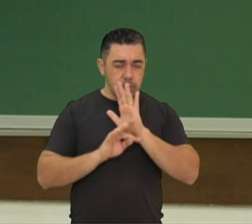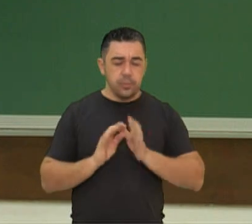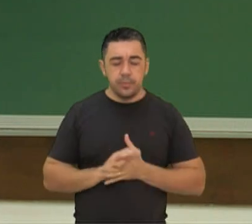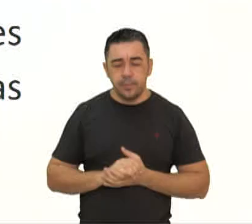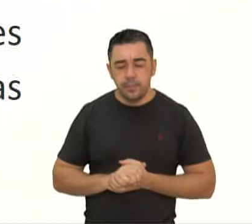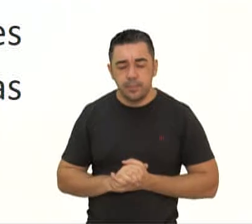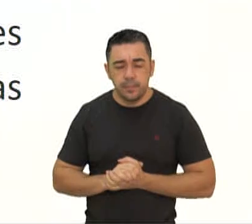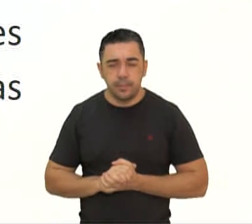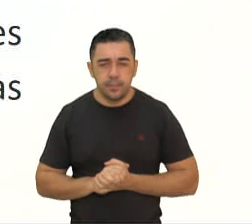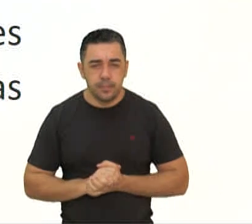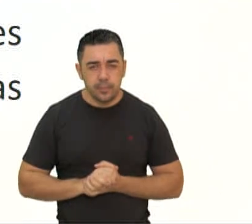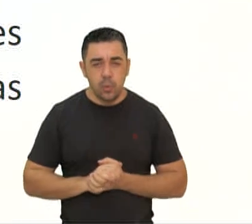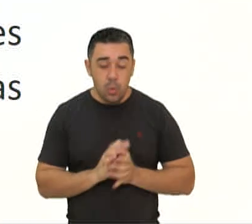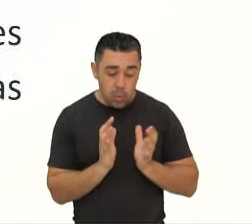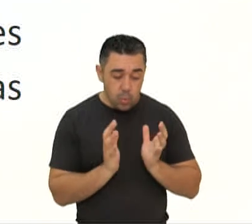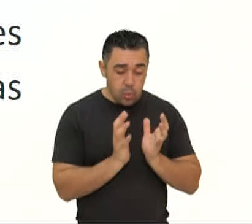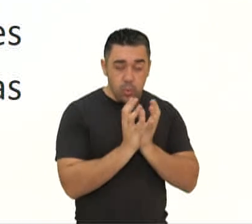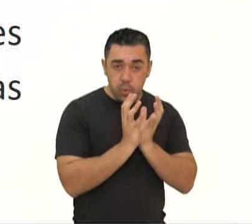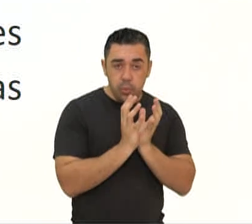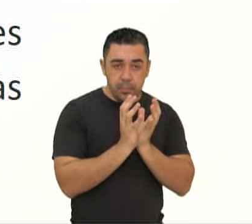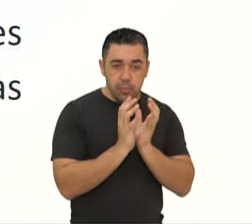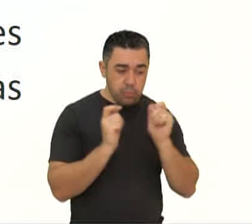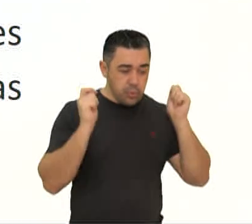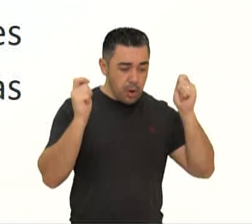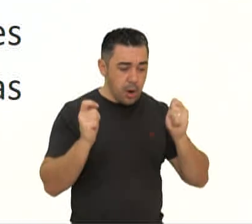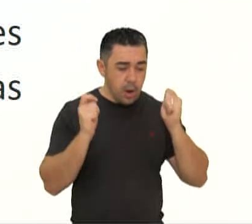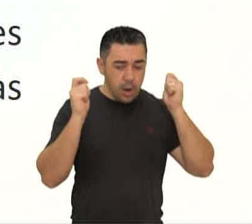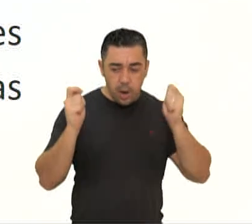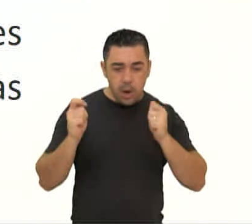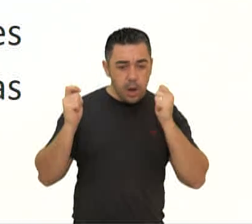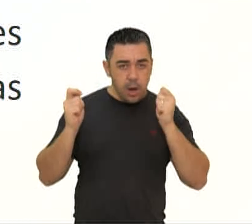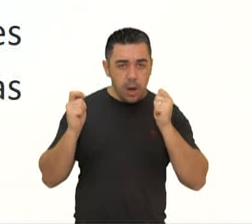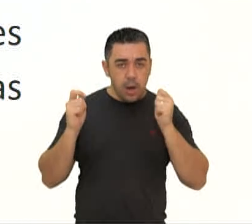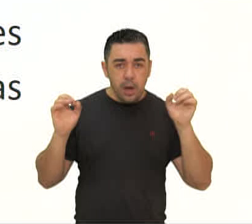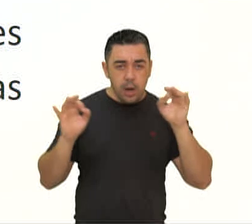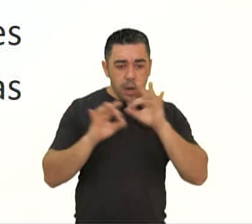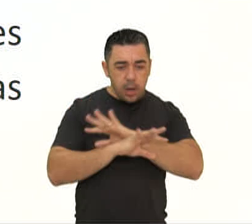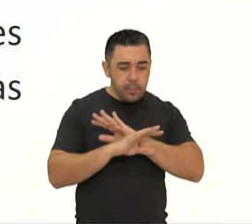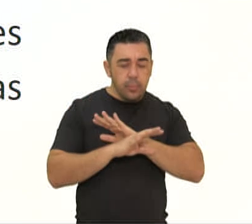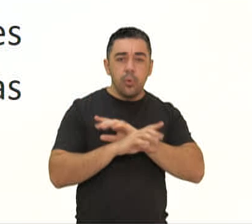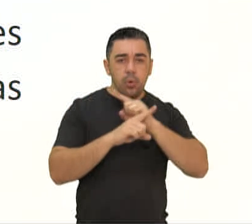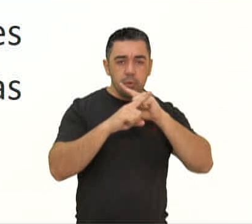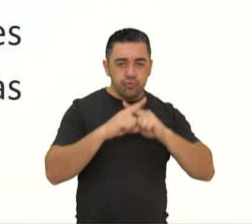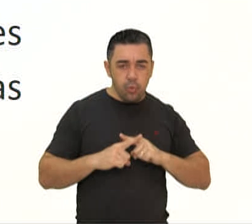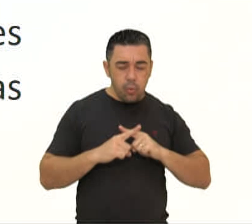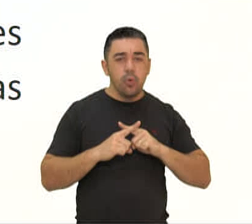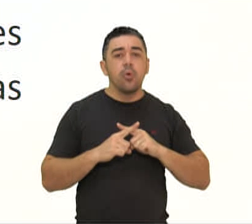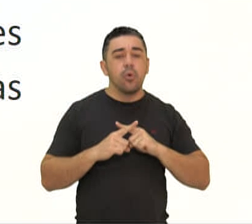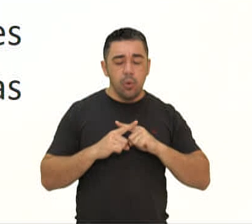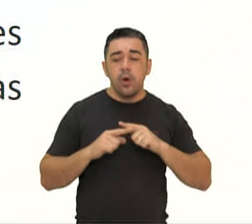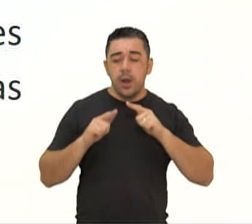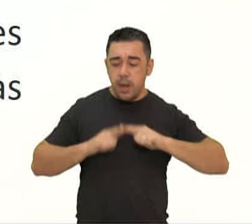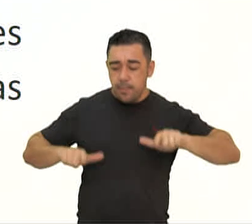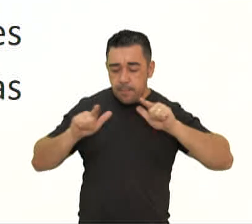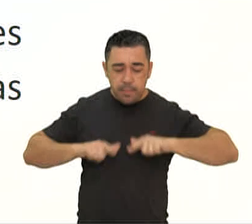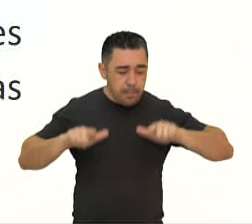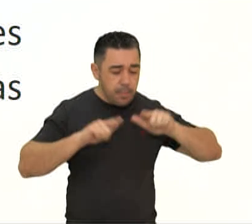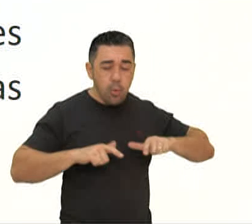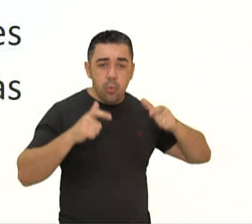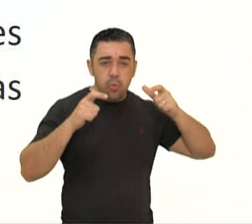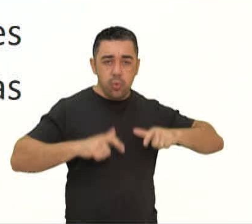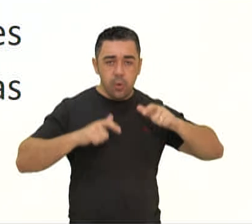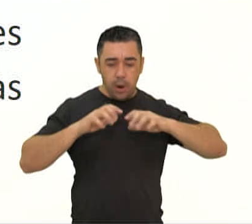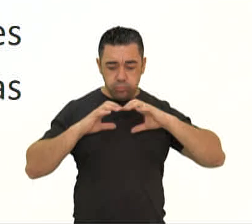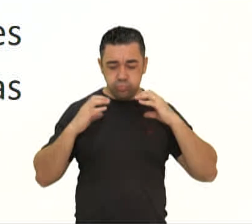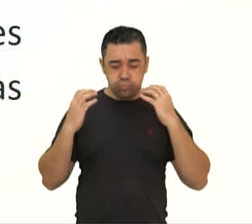trecho. Os torcedores do país começaram a limpar tudo. Minutos após o fim da partida do Senegal contra a Polônia,